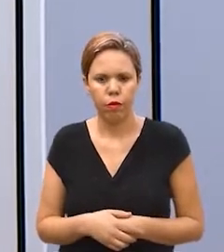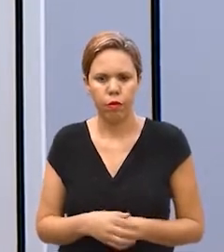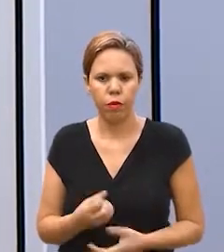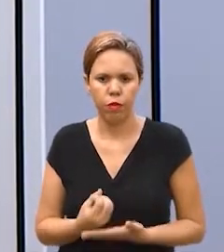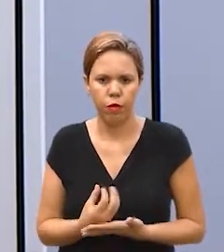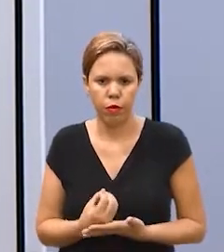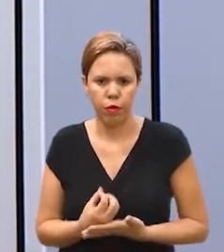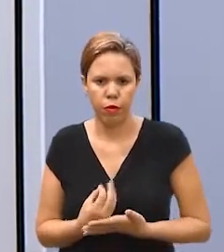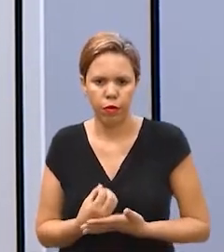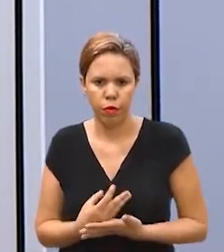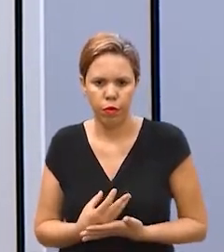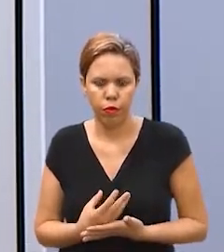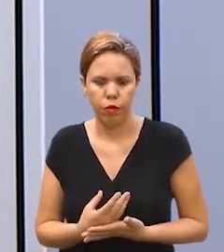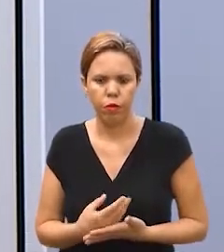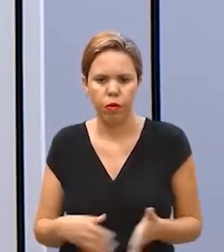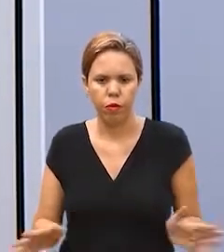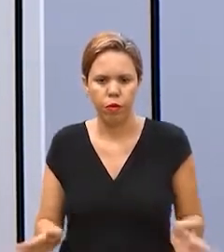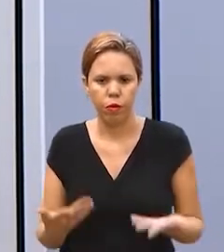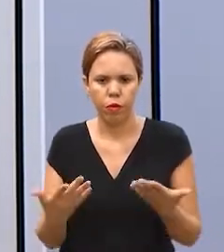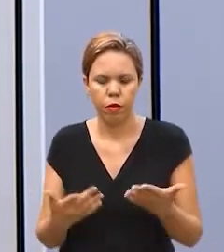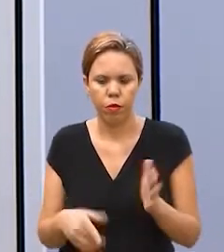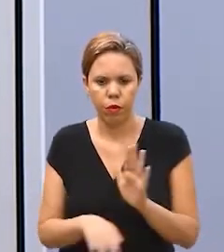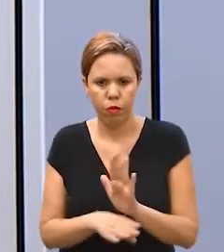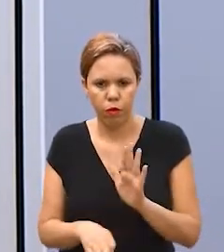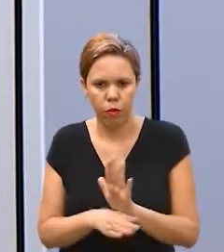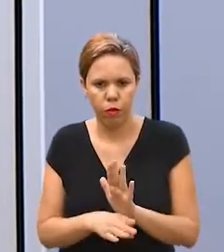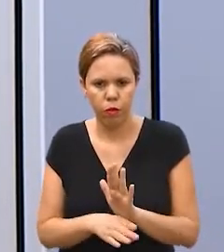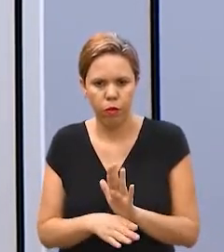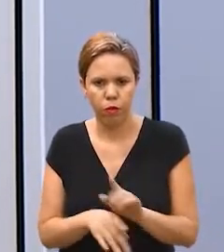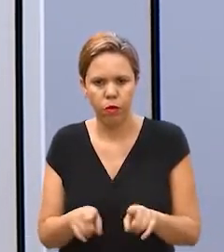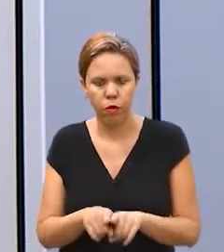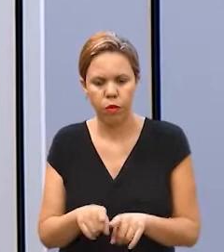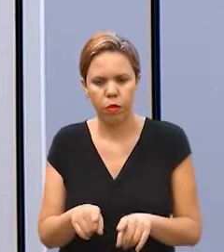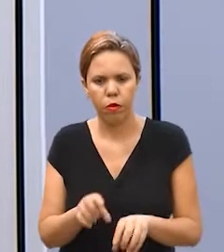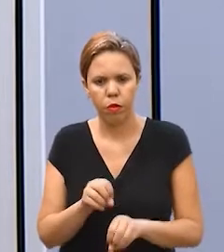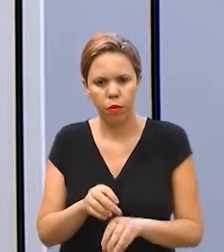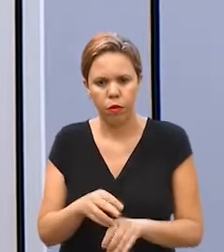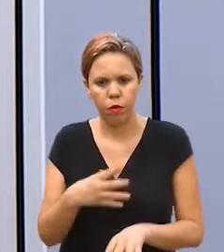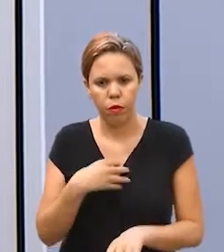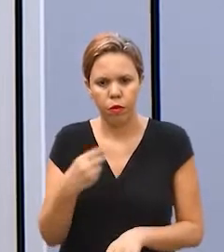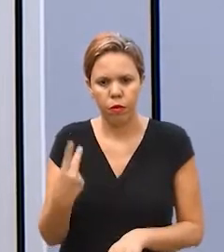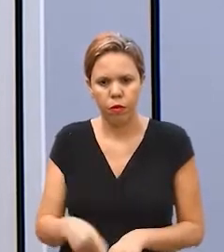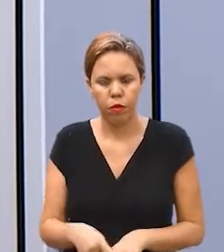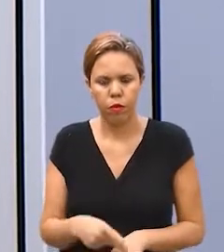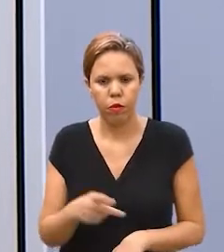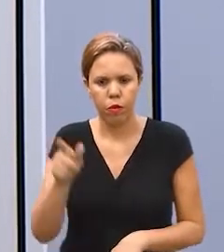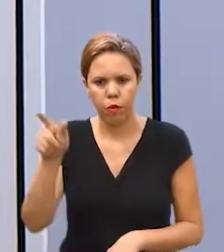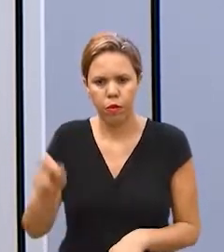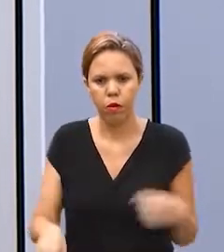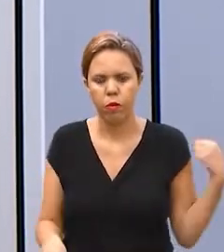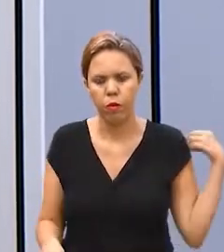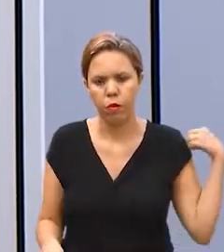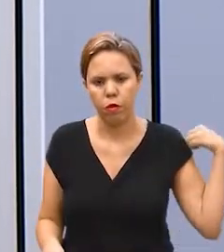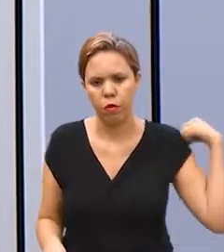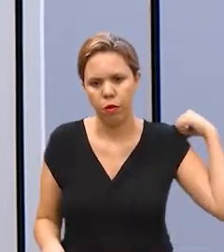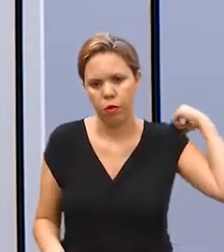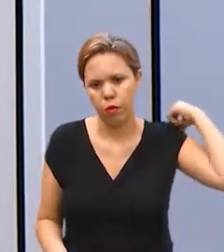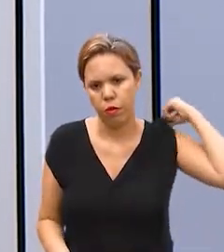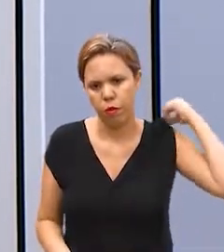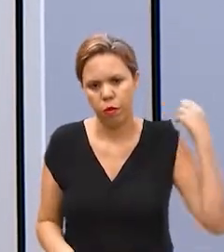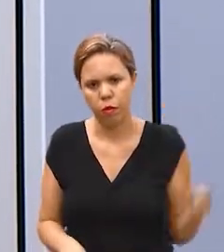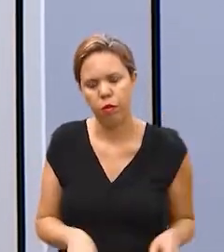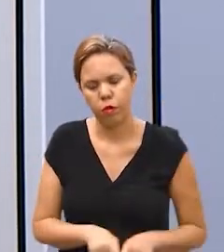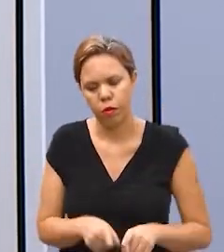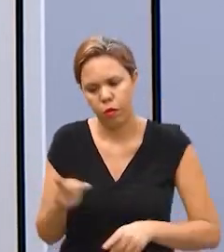para contribuir com a alfabetização e com a educação do seu filho. Uma pessoa também que foi negligenciada, que